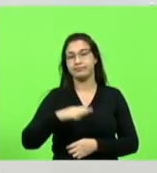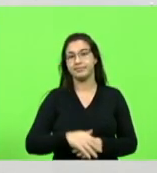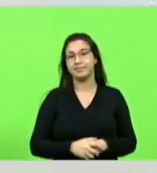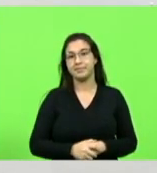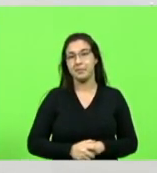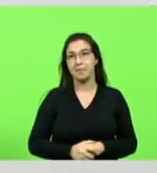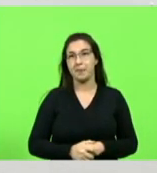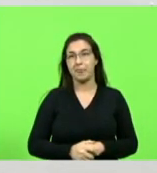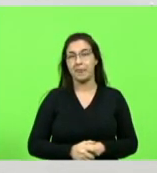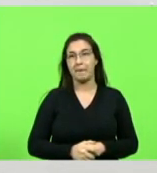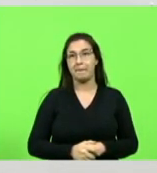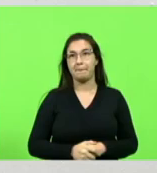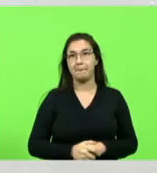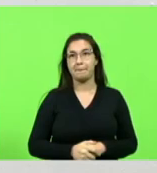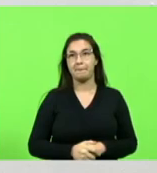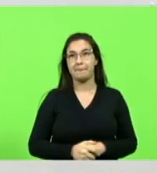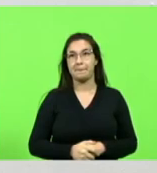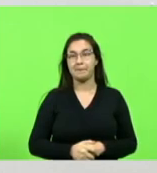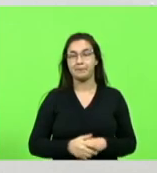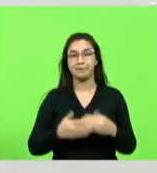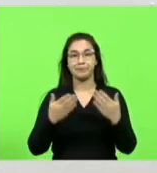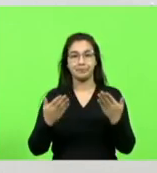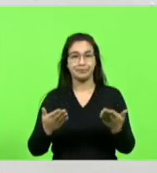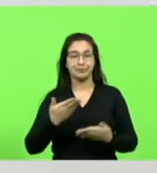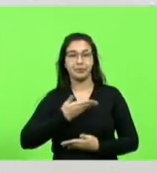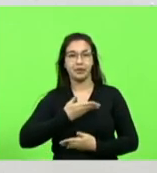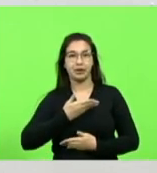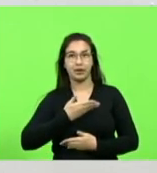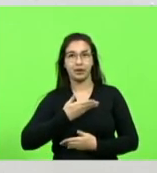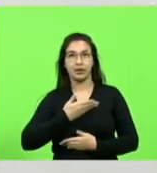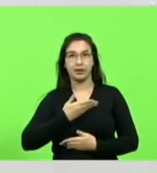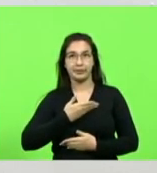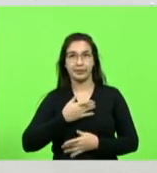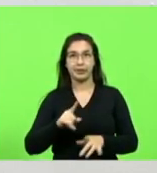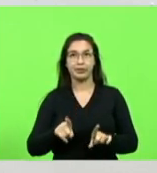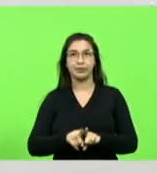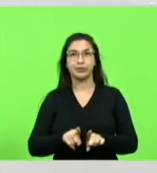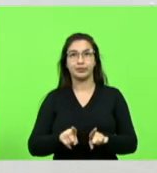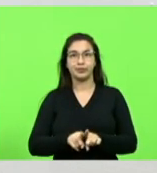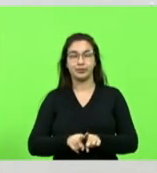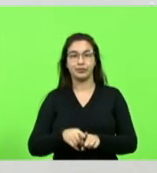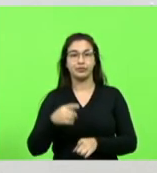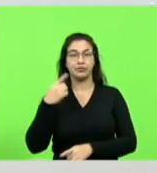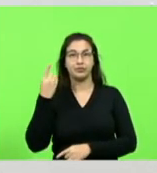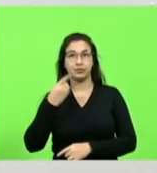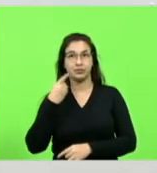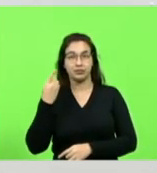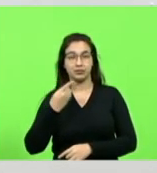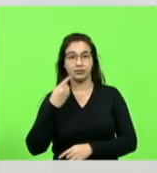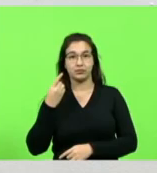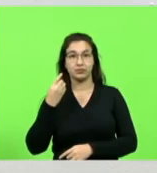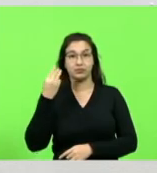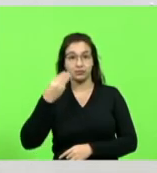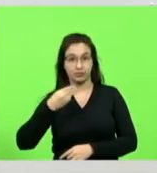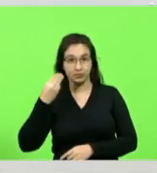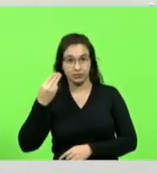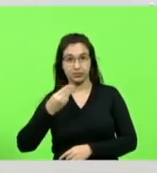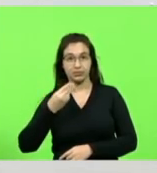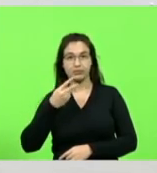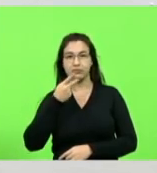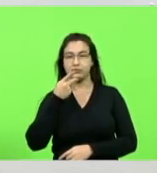Quando nosso nobre colega, assim como nosso nobre colega deputado Márcio Machado, bem